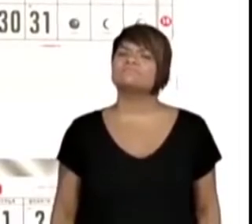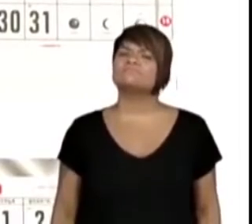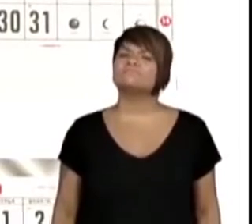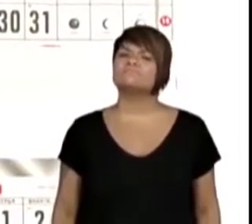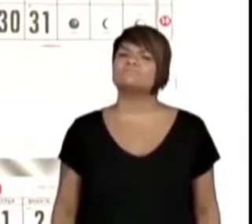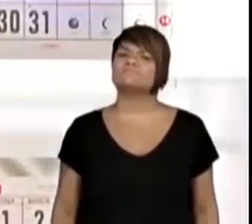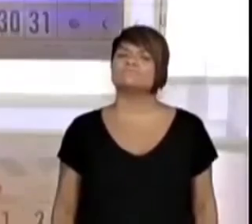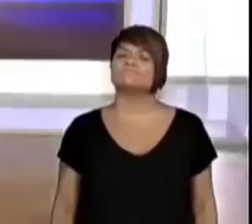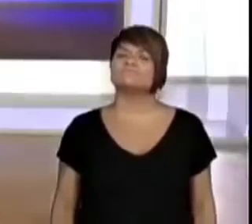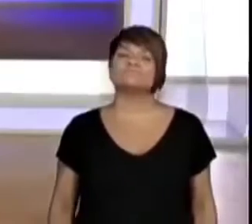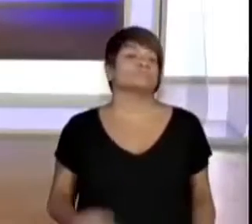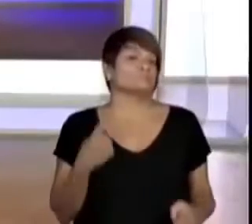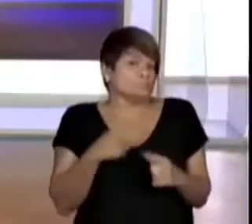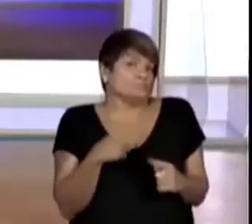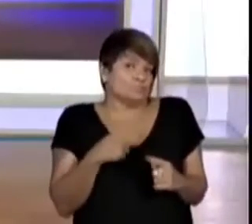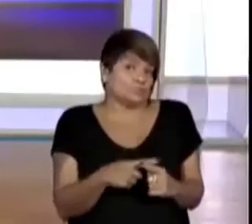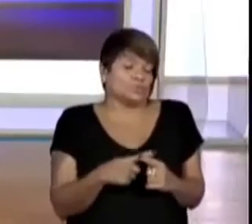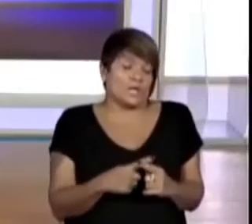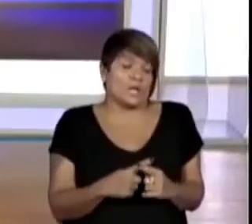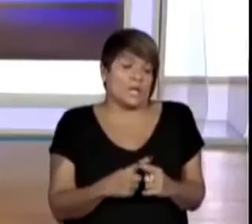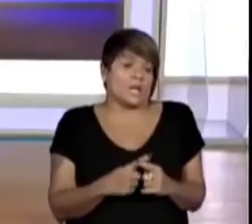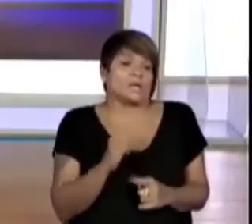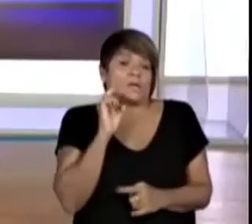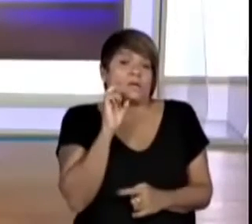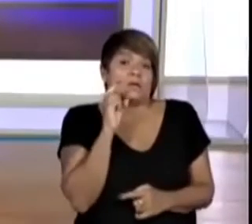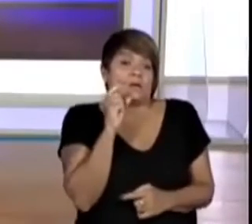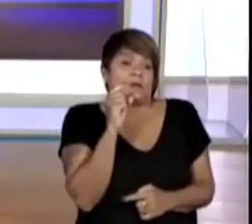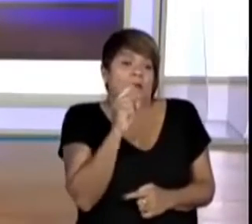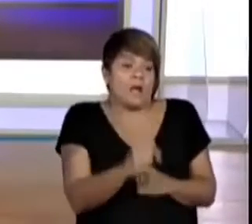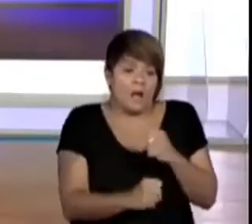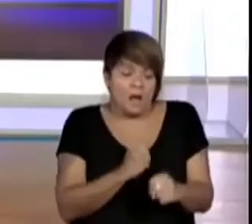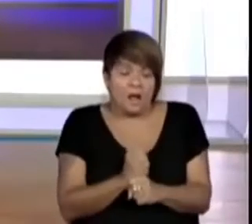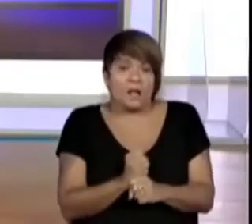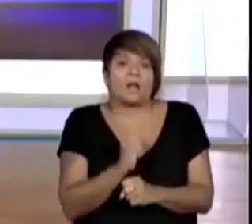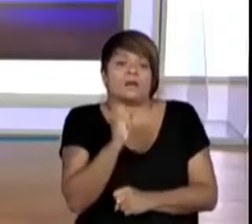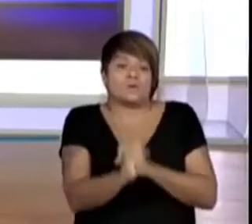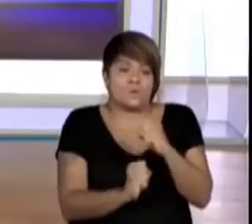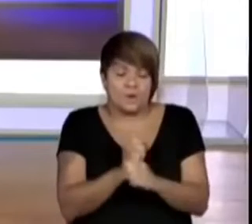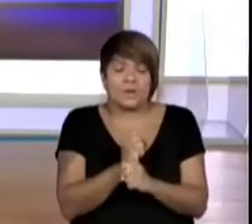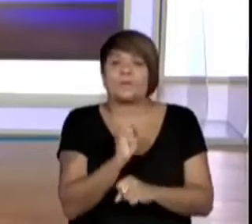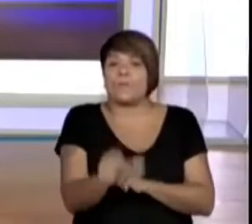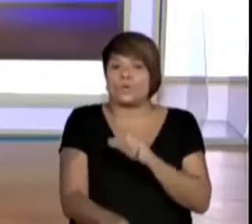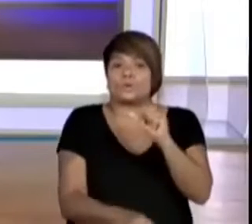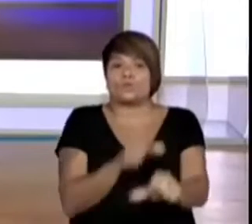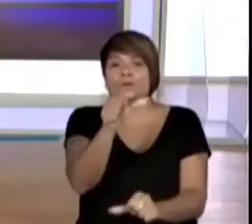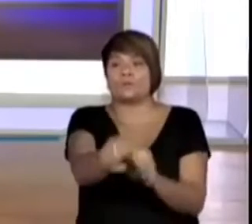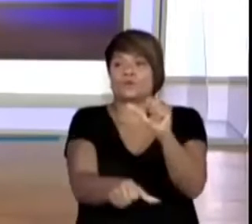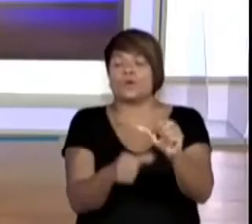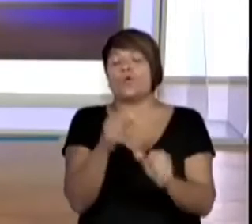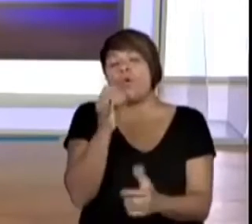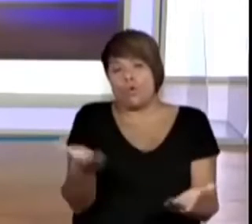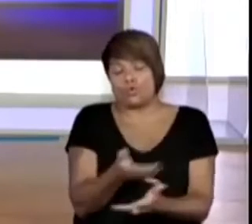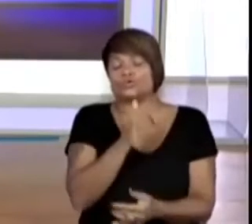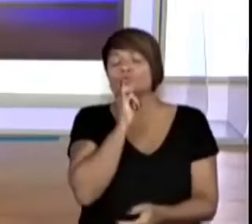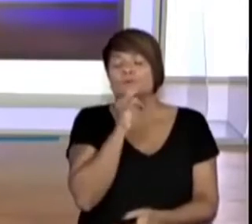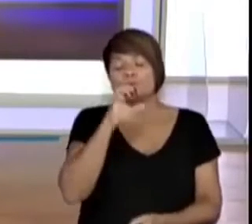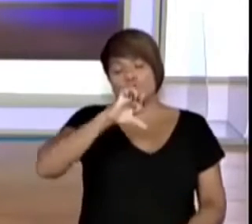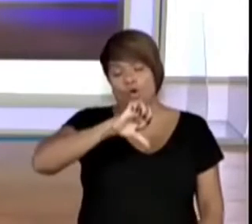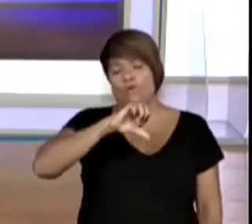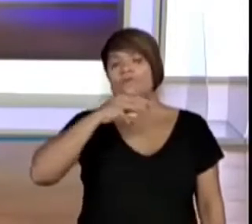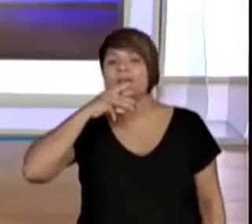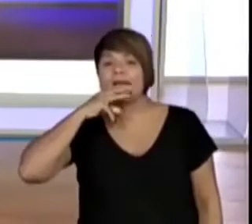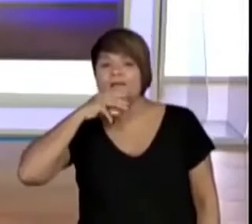que ter o ano, porque a cada ano mudam assim os dias. Hoje, por exemplo, é dia 9 de